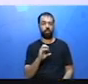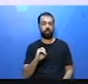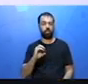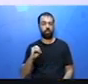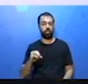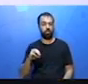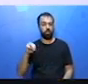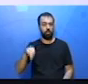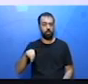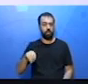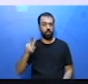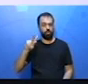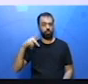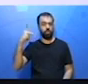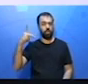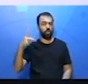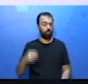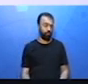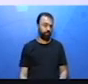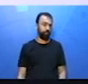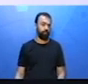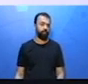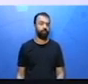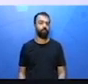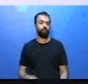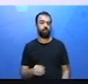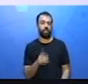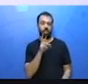Então, alternativa B.